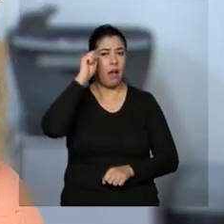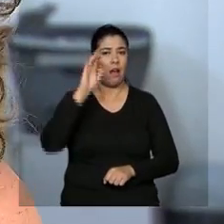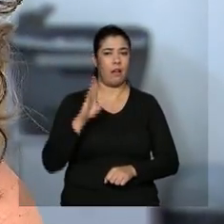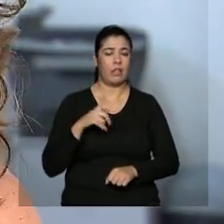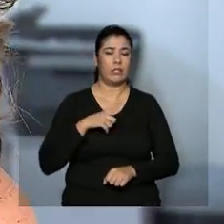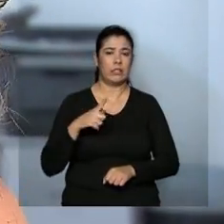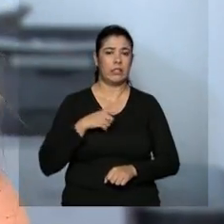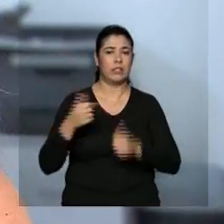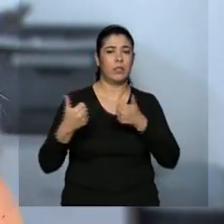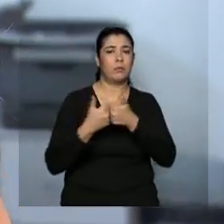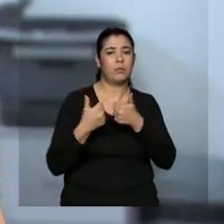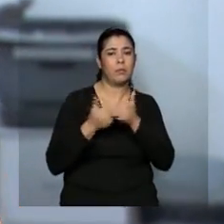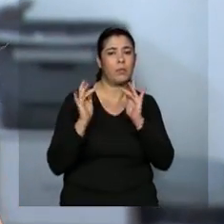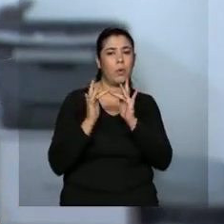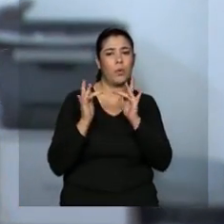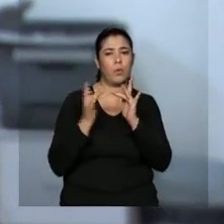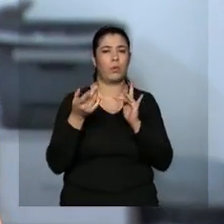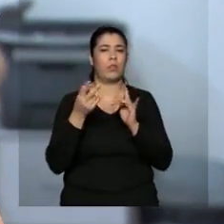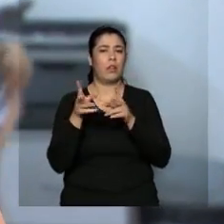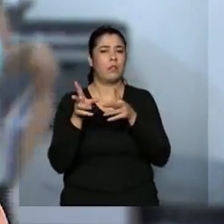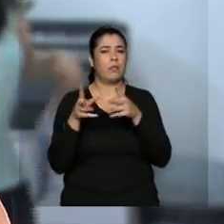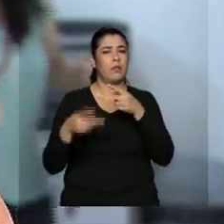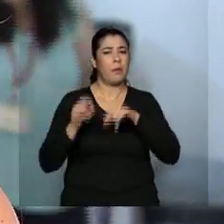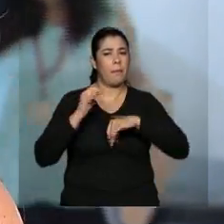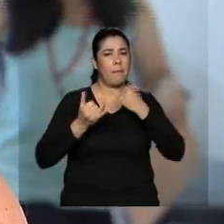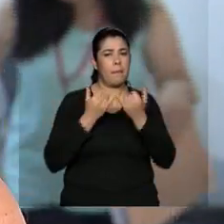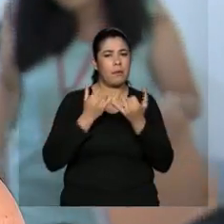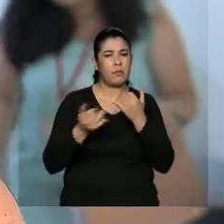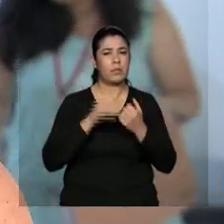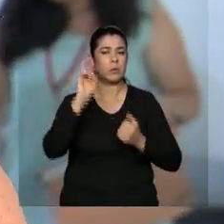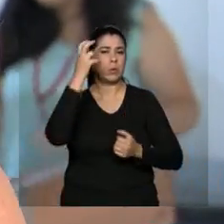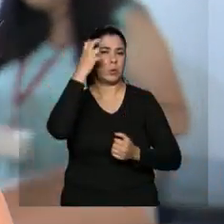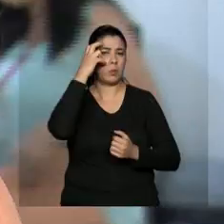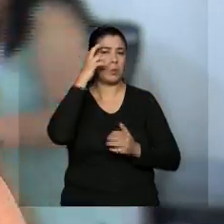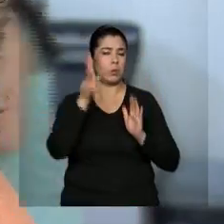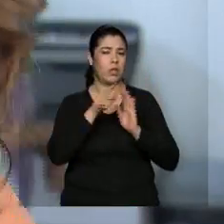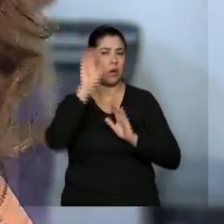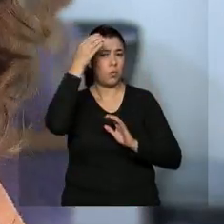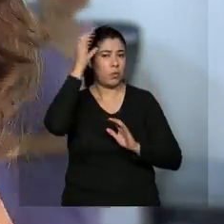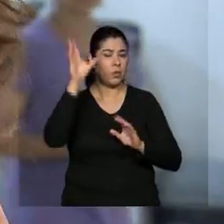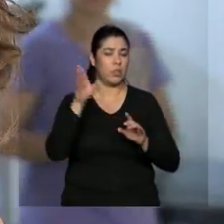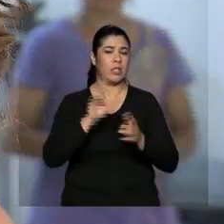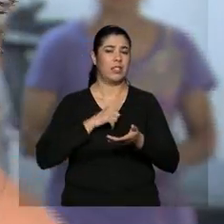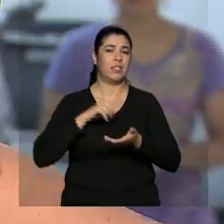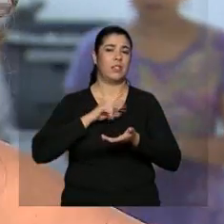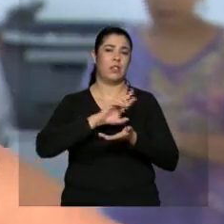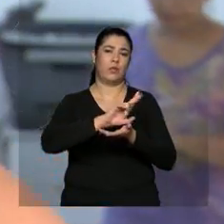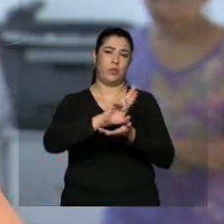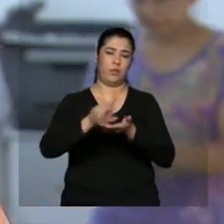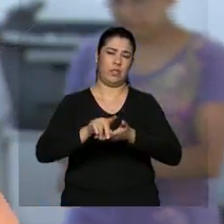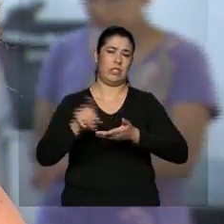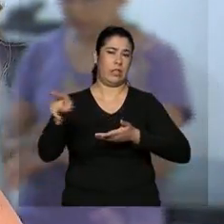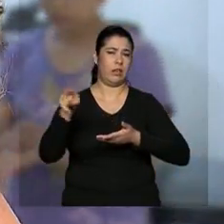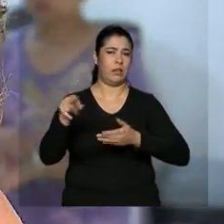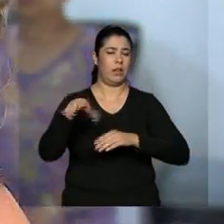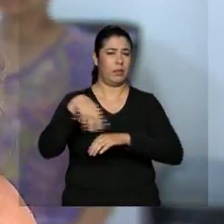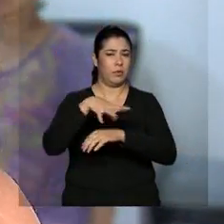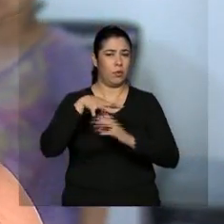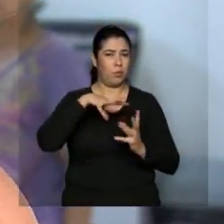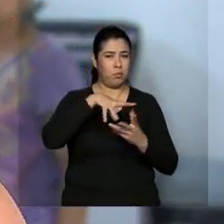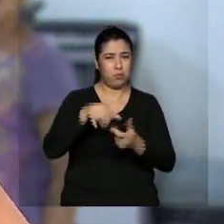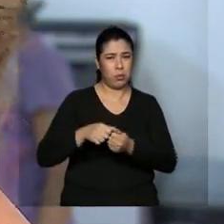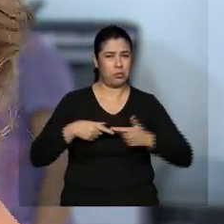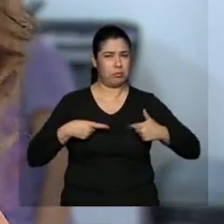tem uma proximidade de cultura, Brasil e a África. Há muitos, os conflitos aumentaram muito no